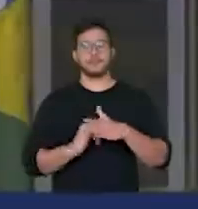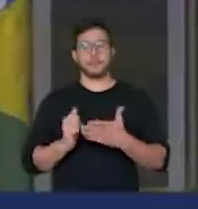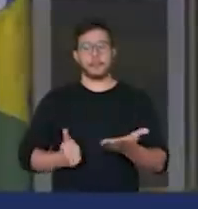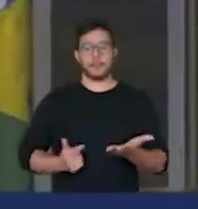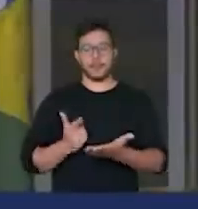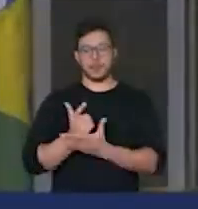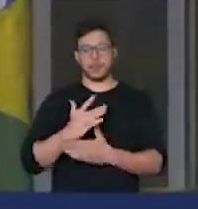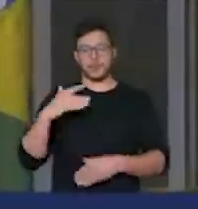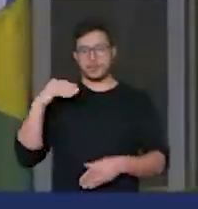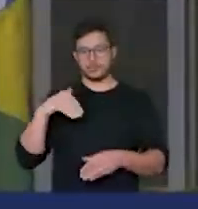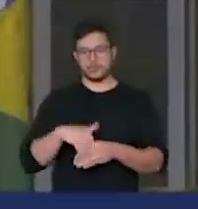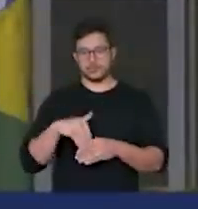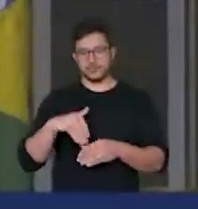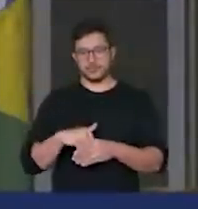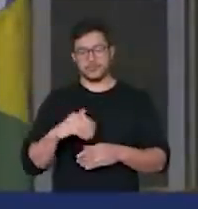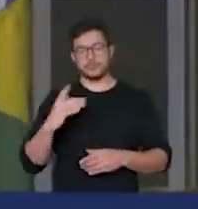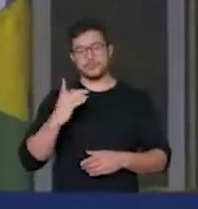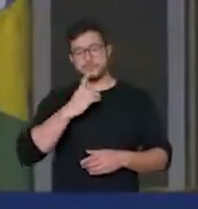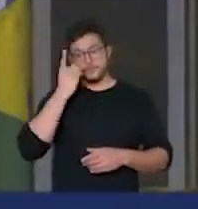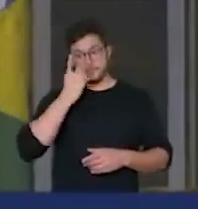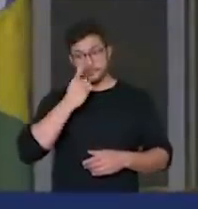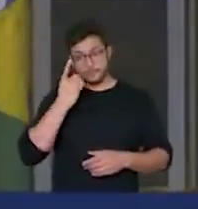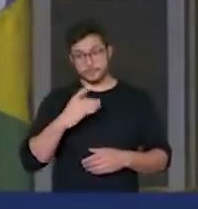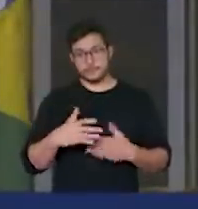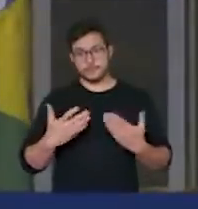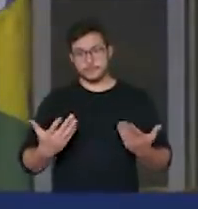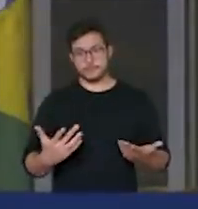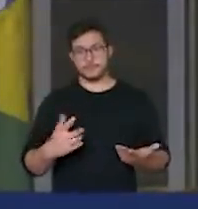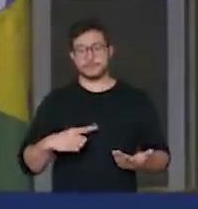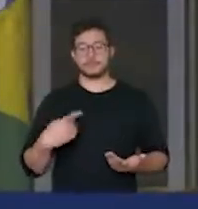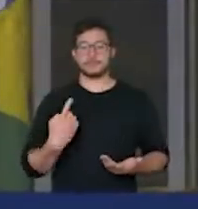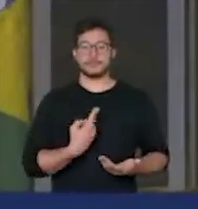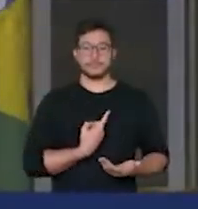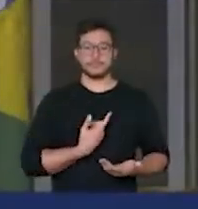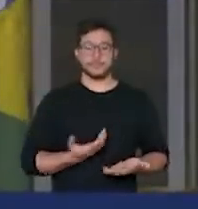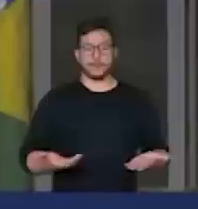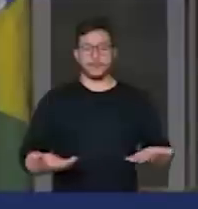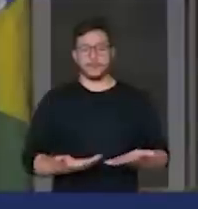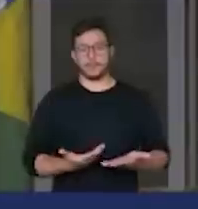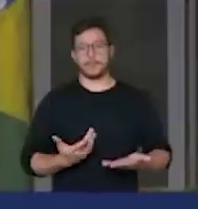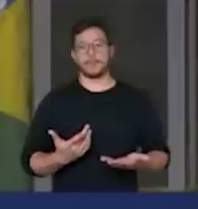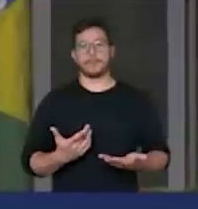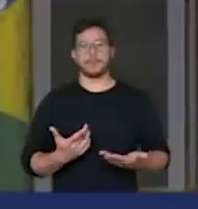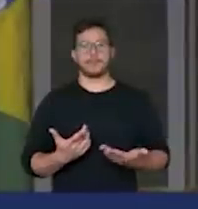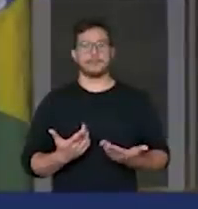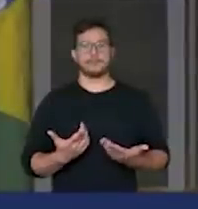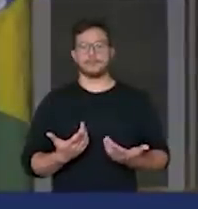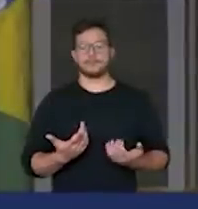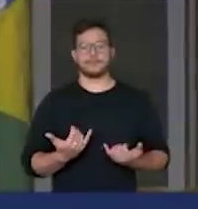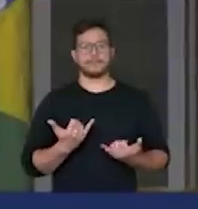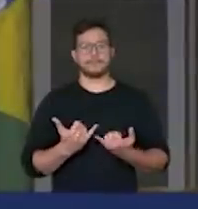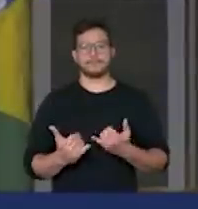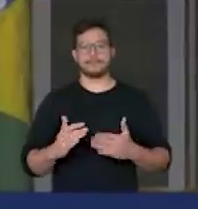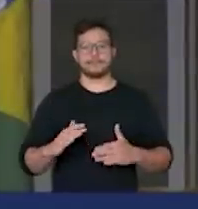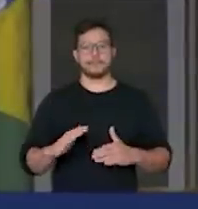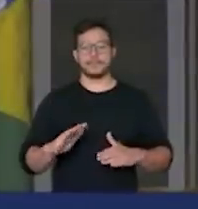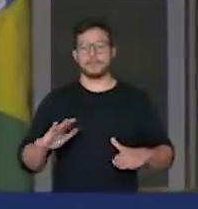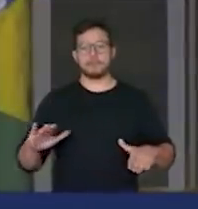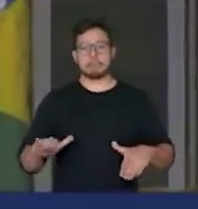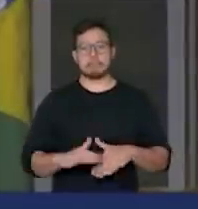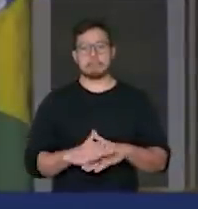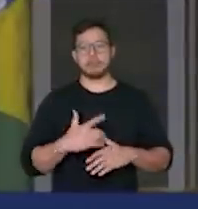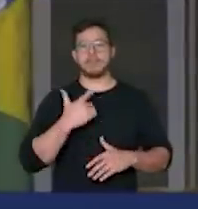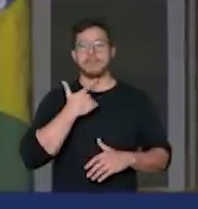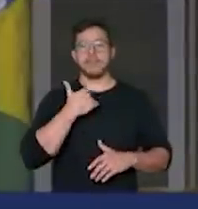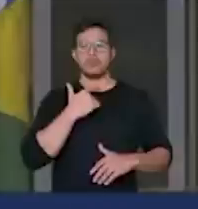de voto de parlamentares e fazendo com que nós estejamos absolutamente subjugados às